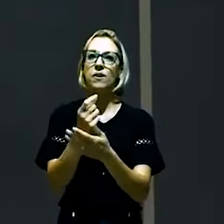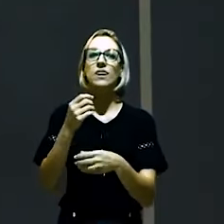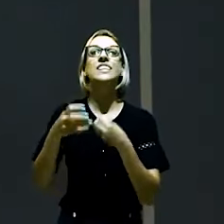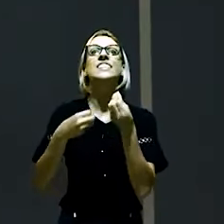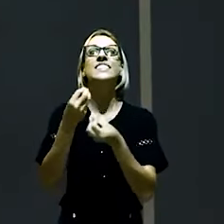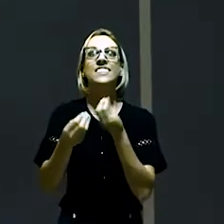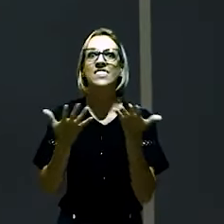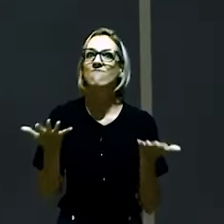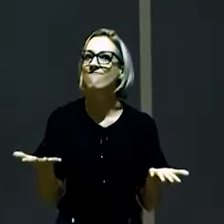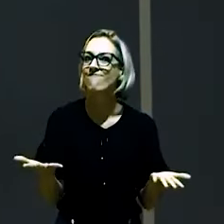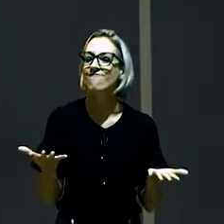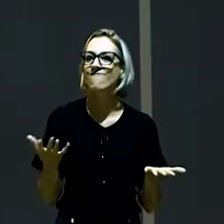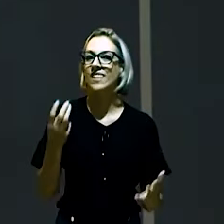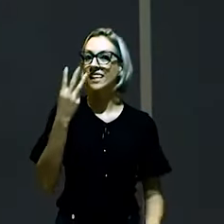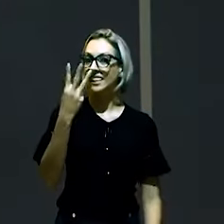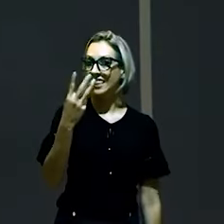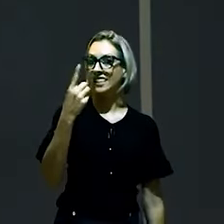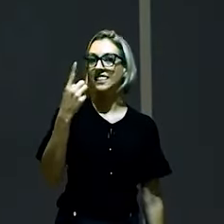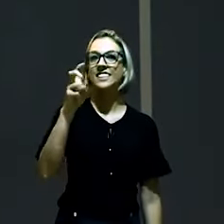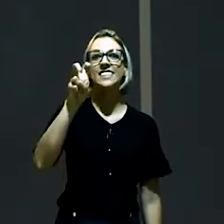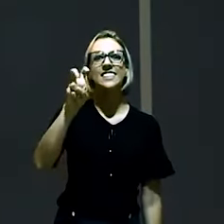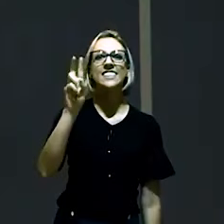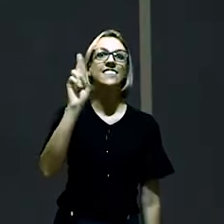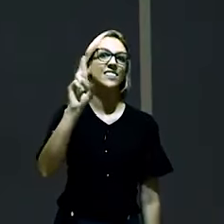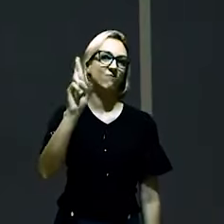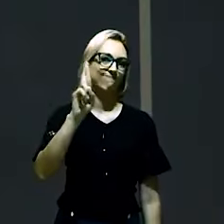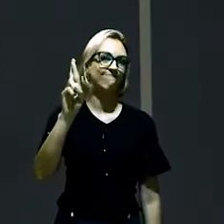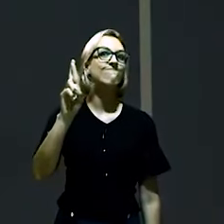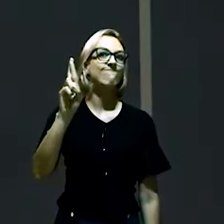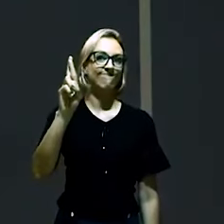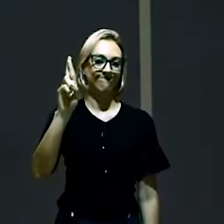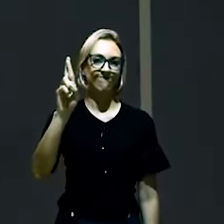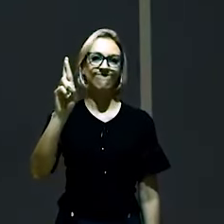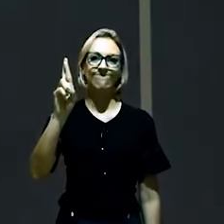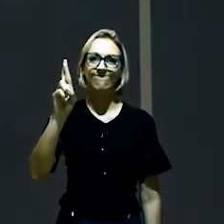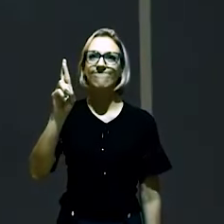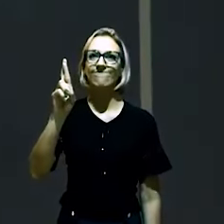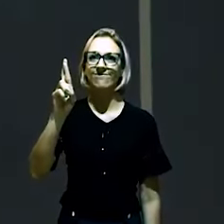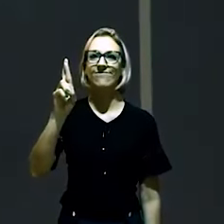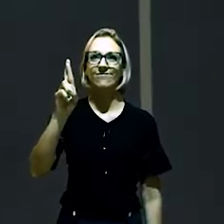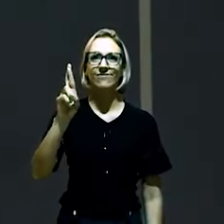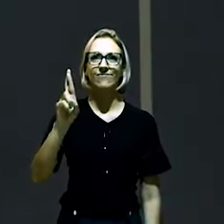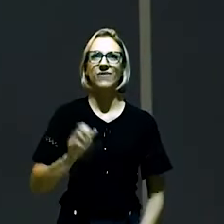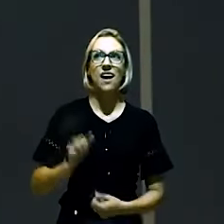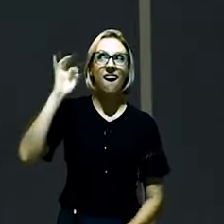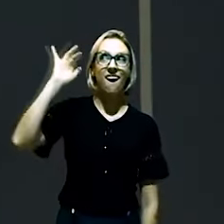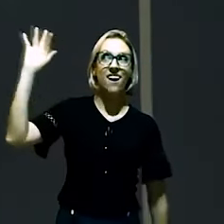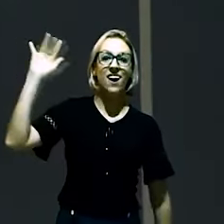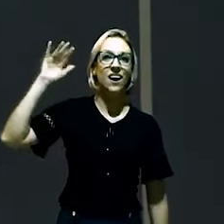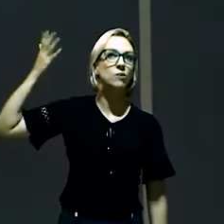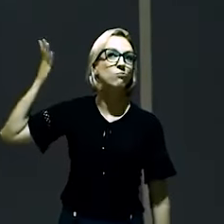Só desses presentes, fora a joia preciosa, marfim que trouxeram, só nessa feita, nós estamos falando em